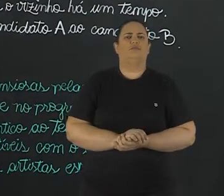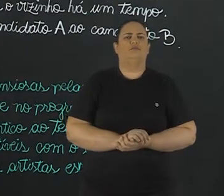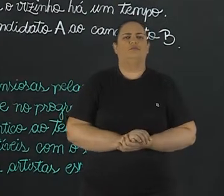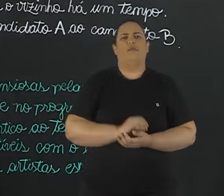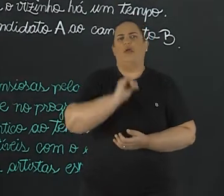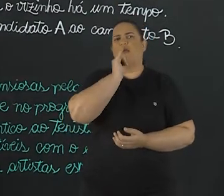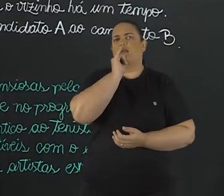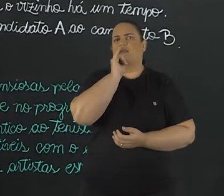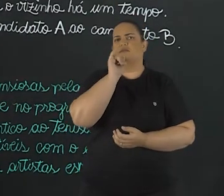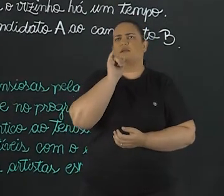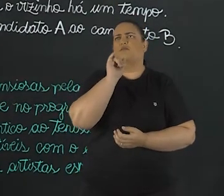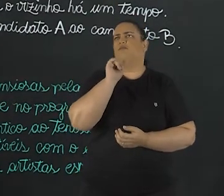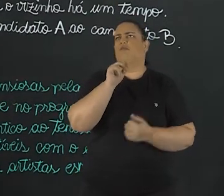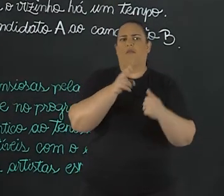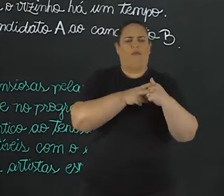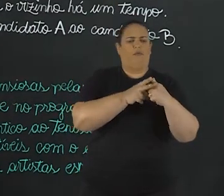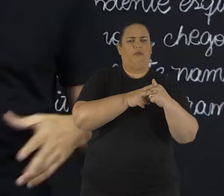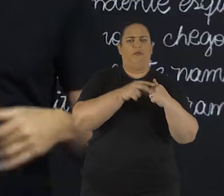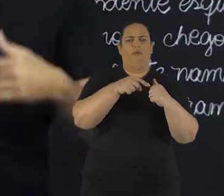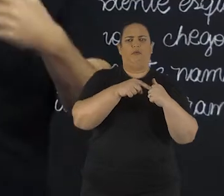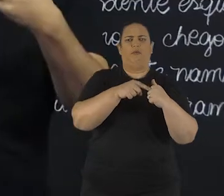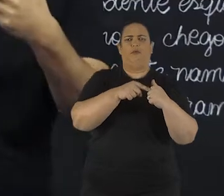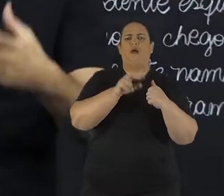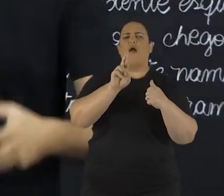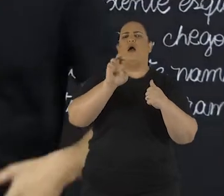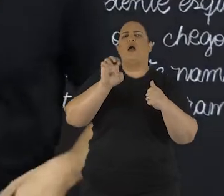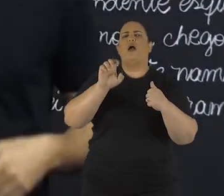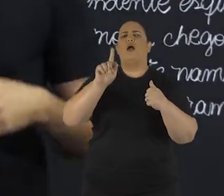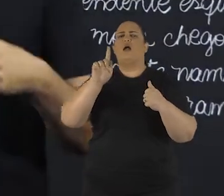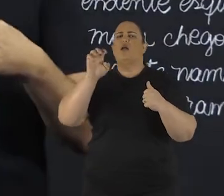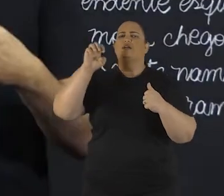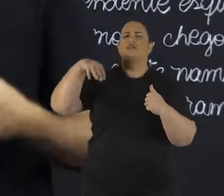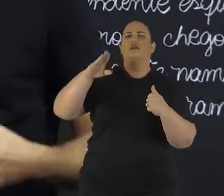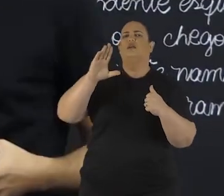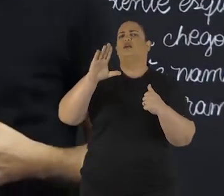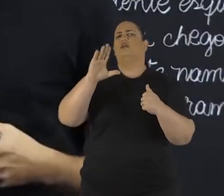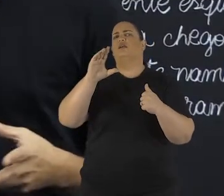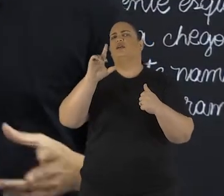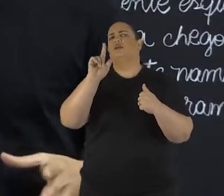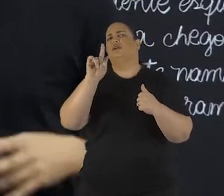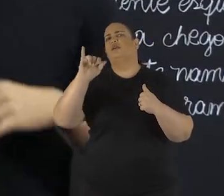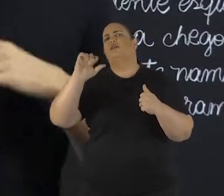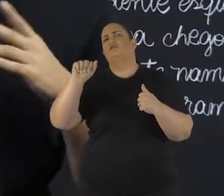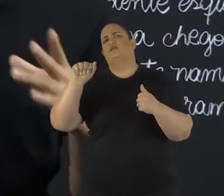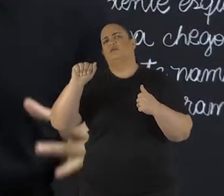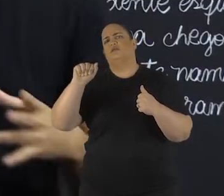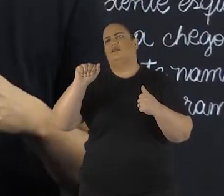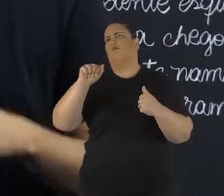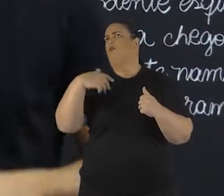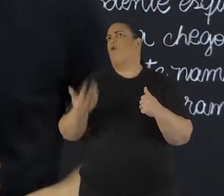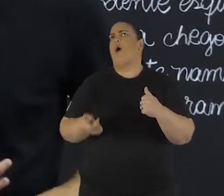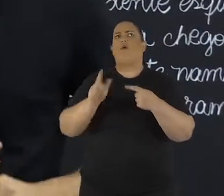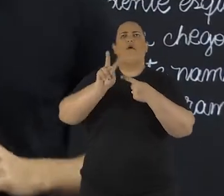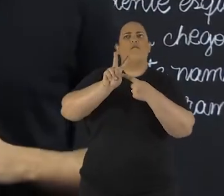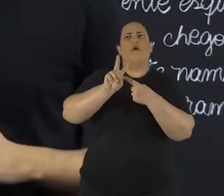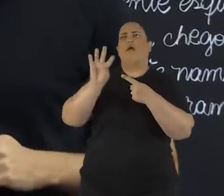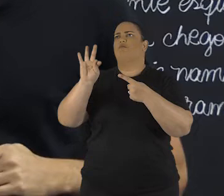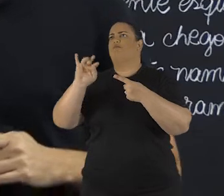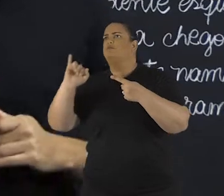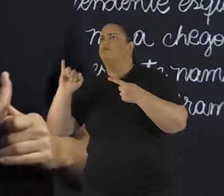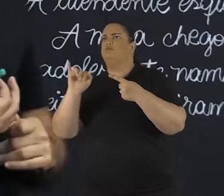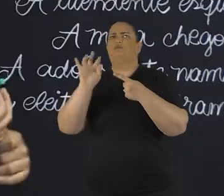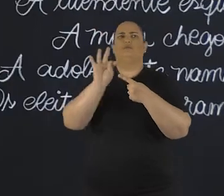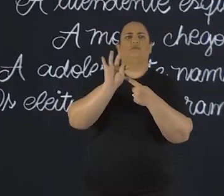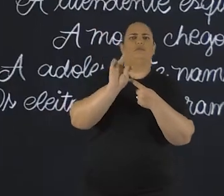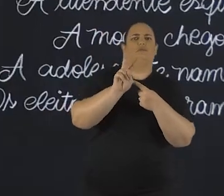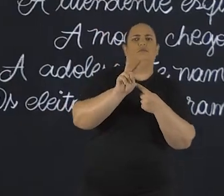a regência de um verbo, eu estou querendo saber se esse verbo é transitivo direto, transitivo indireto. Então, estou querendo saber de que modo esse verbo se relaciona com